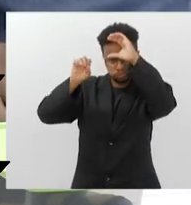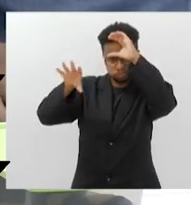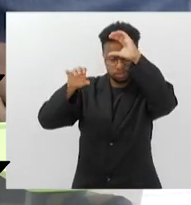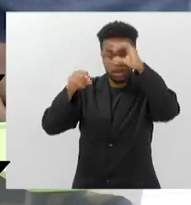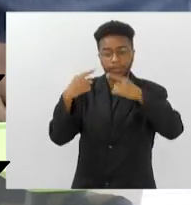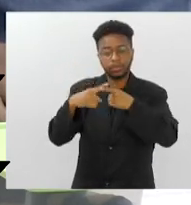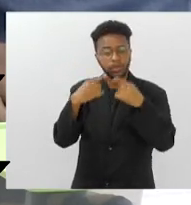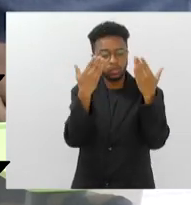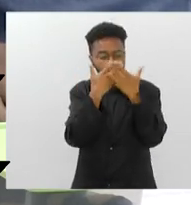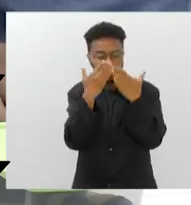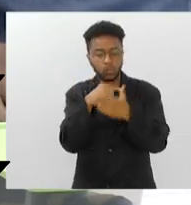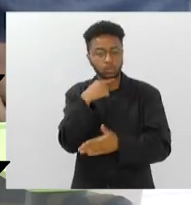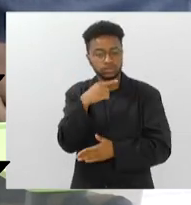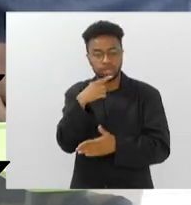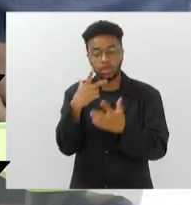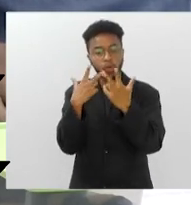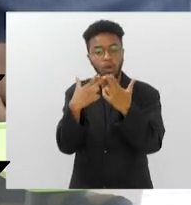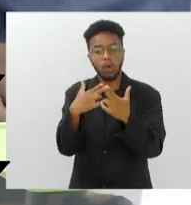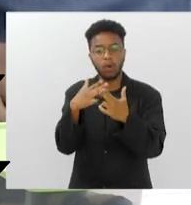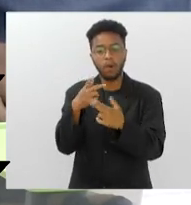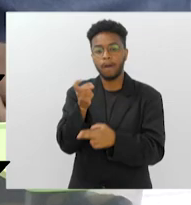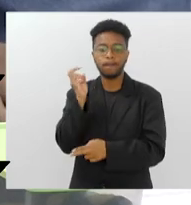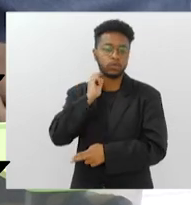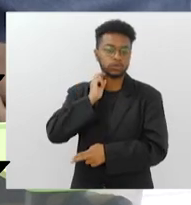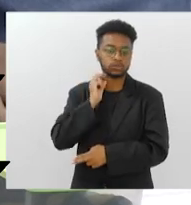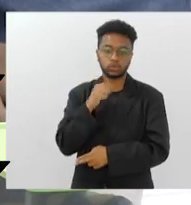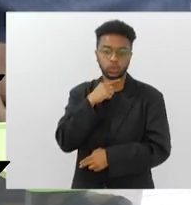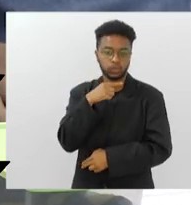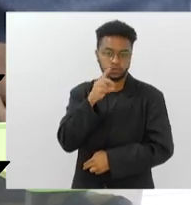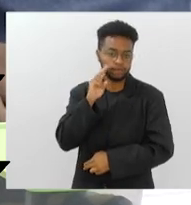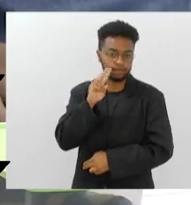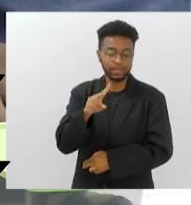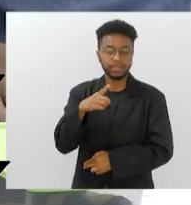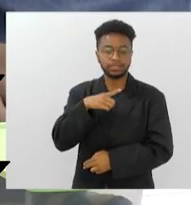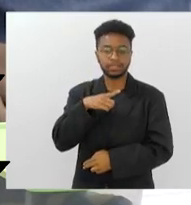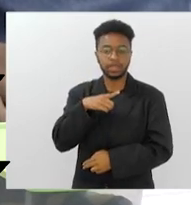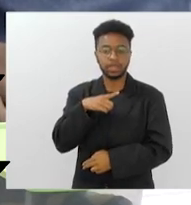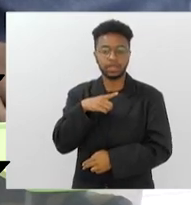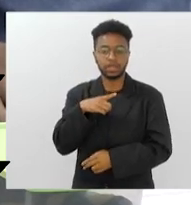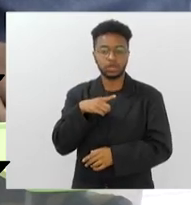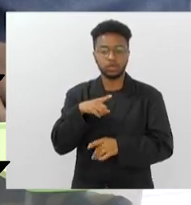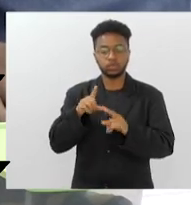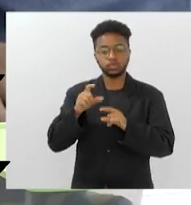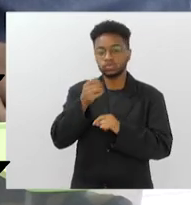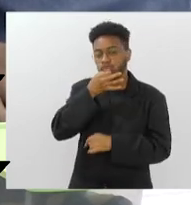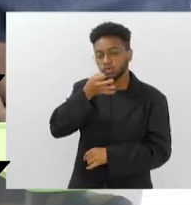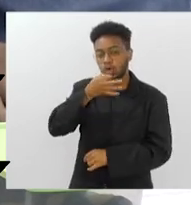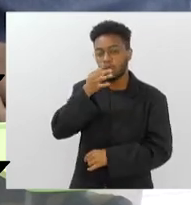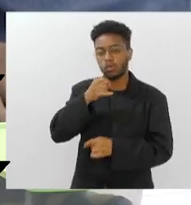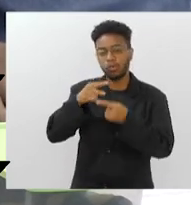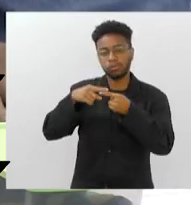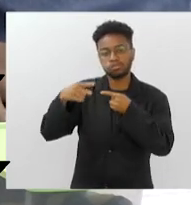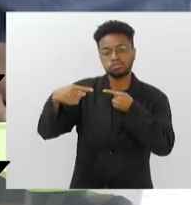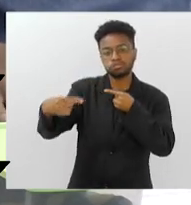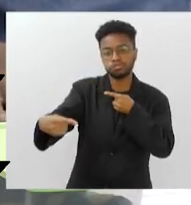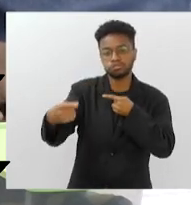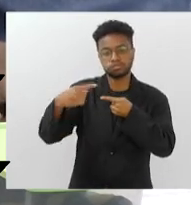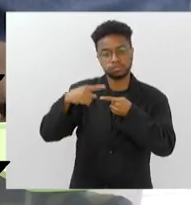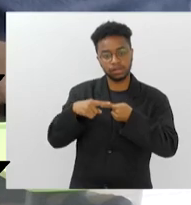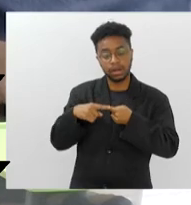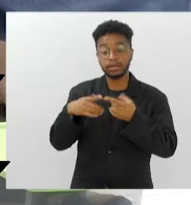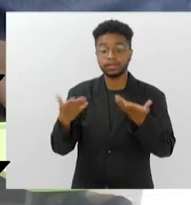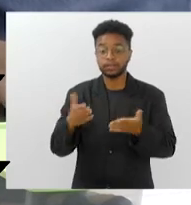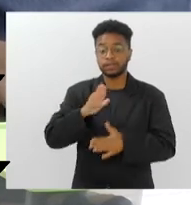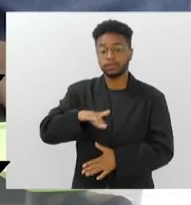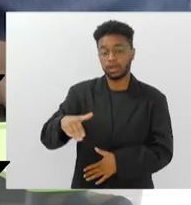não enxerga bem é que nem o morcego ele tem ondas que vão e voltam e ele se organiza crianças com espectro